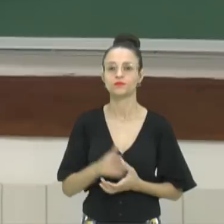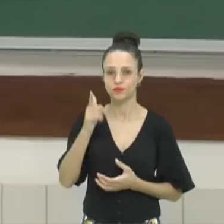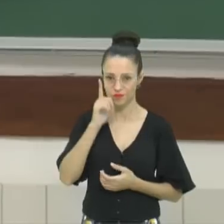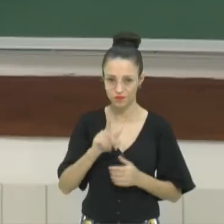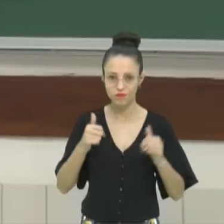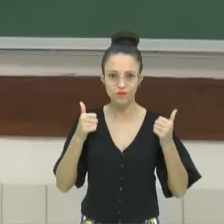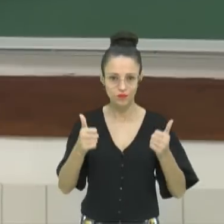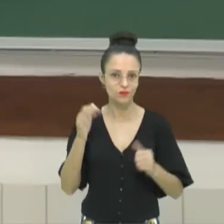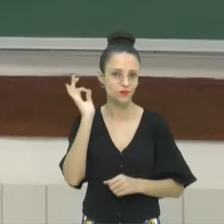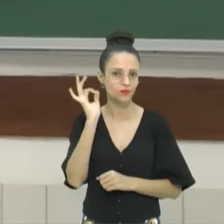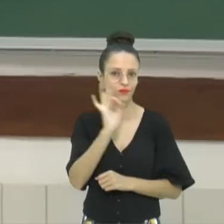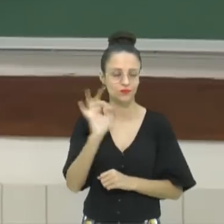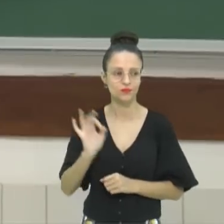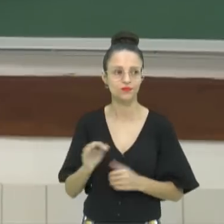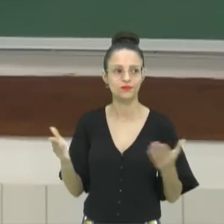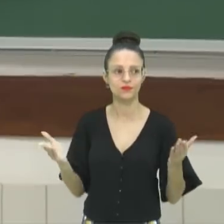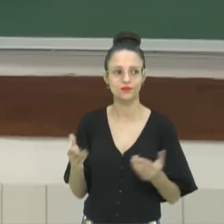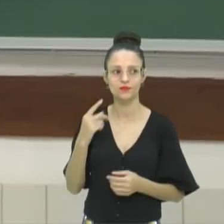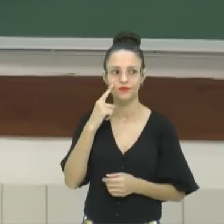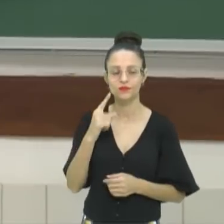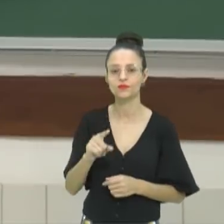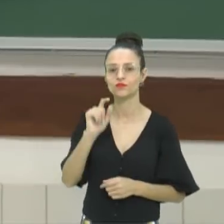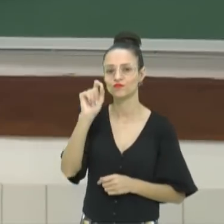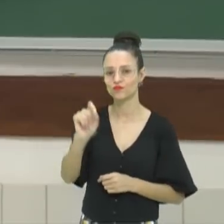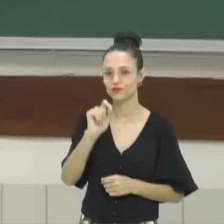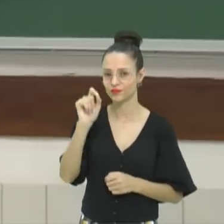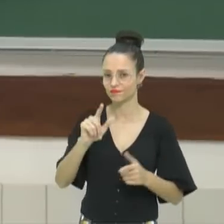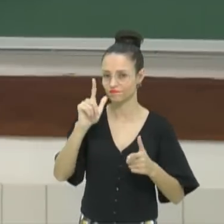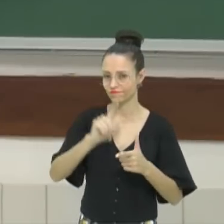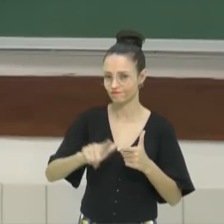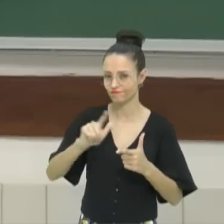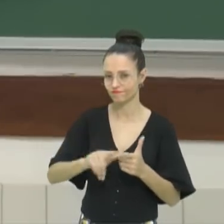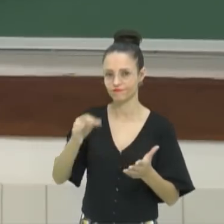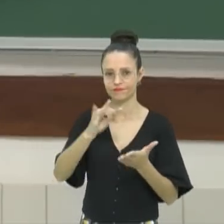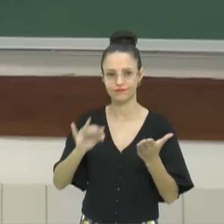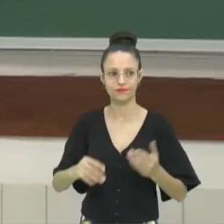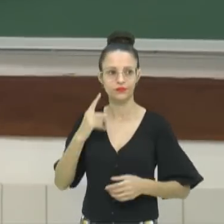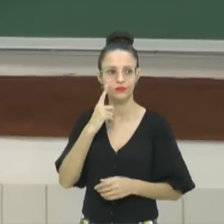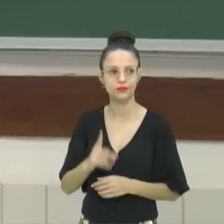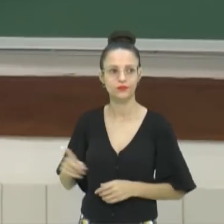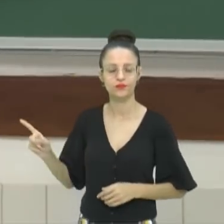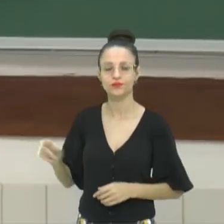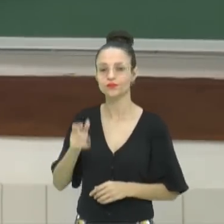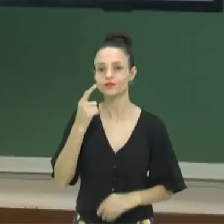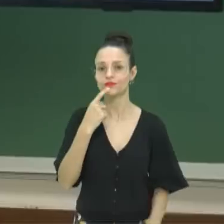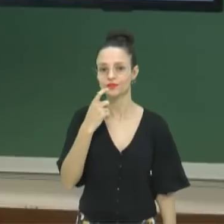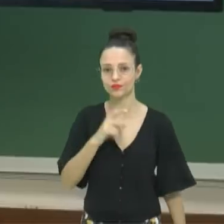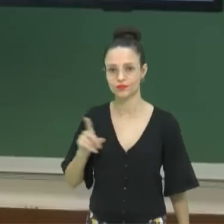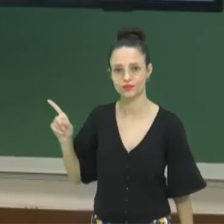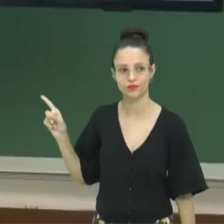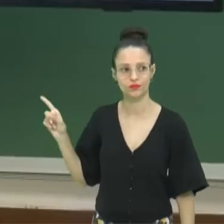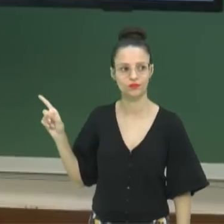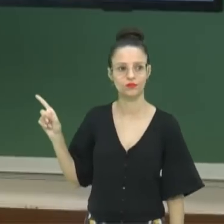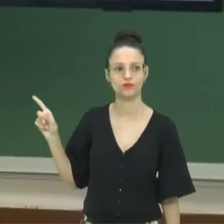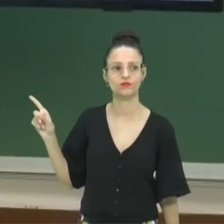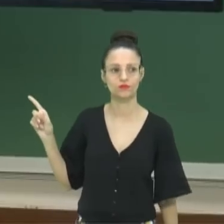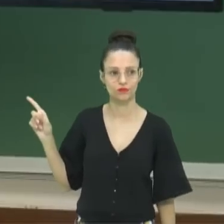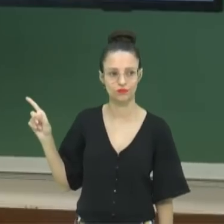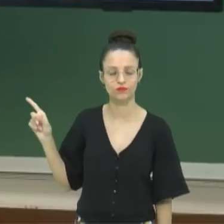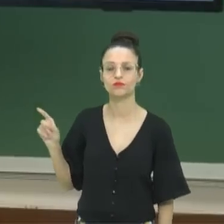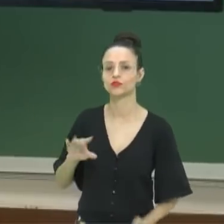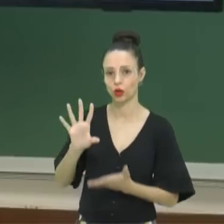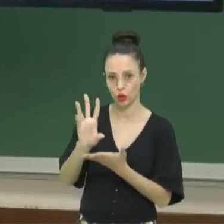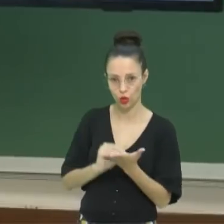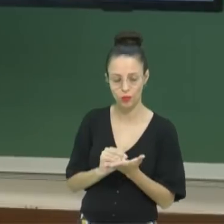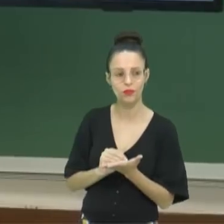Conseguiu? Ótimo! Agora você vai ver qual é o problema da correção. Reservatório, professora,